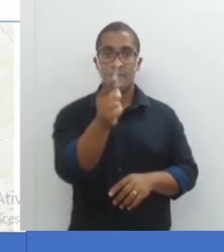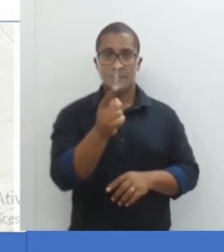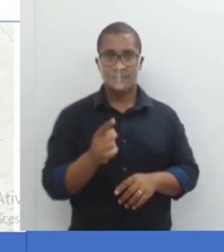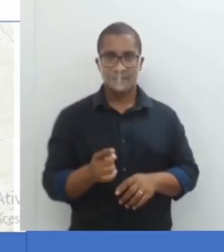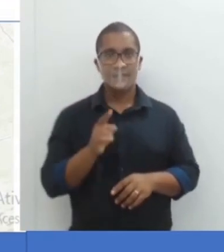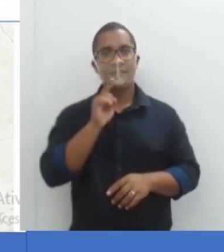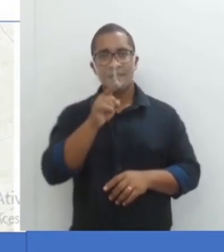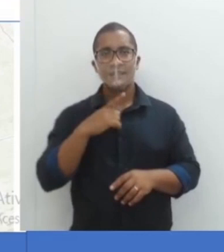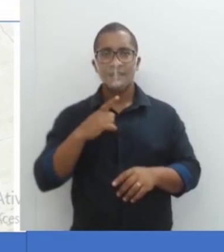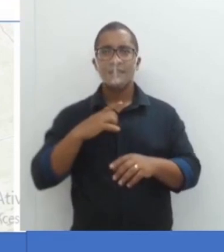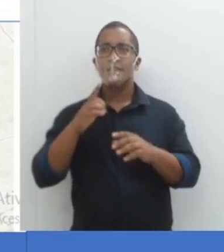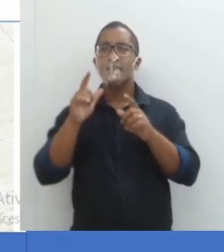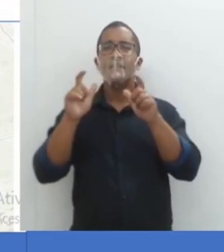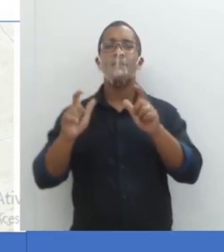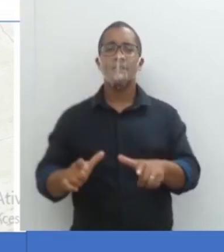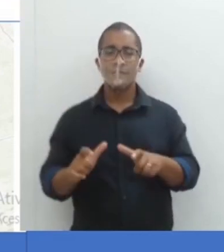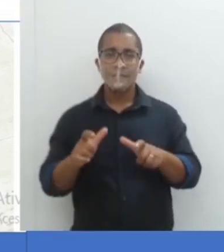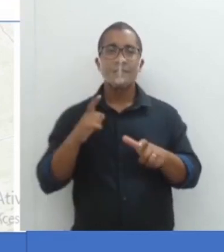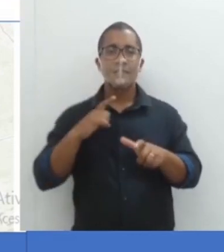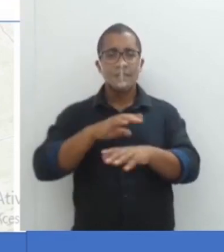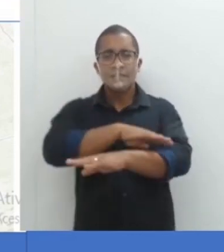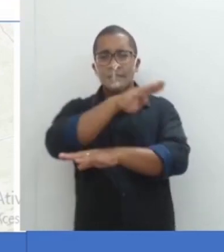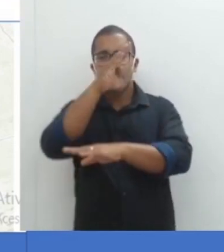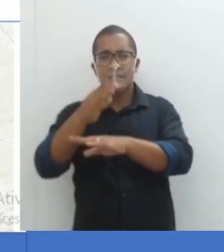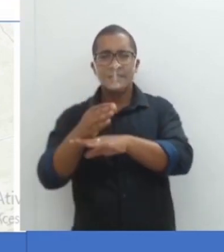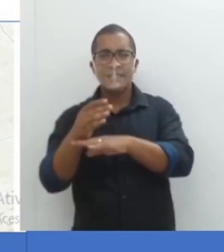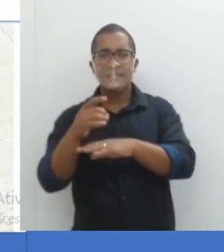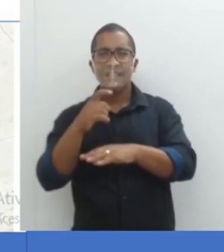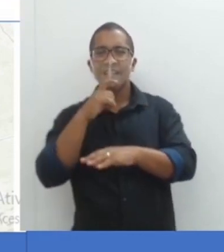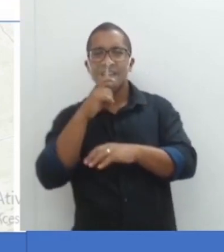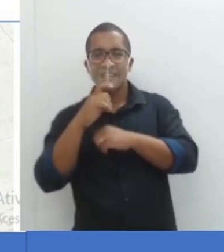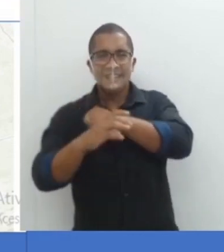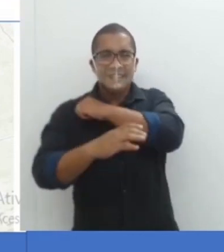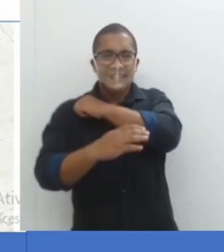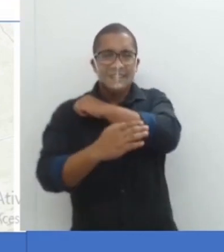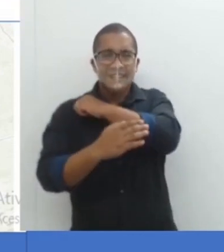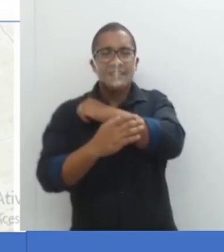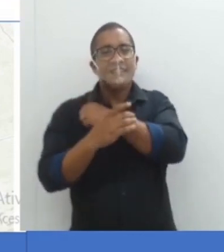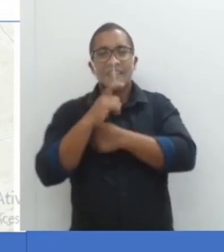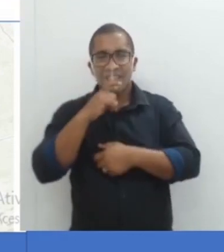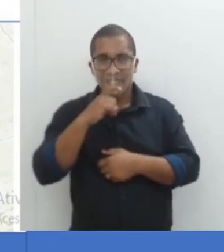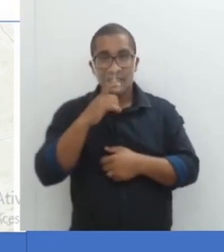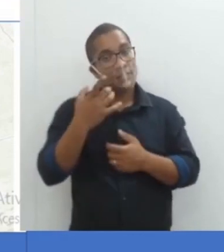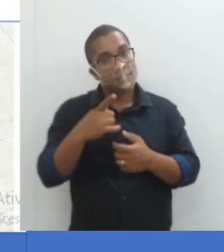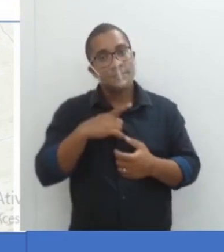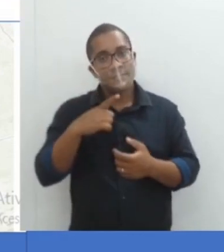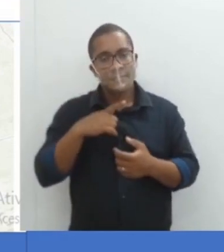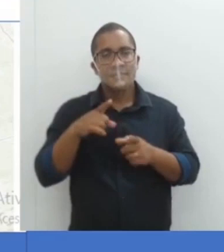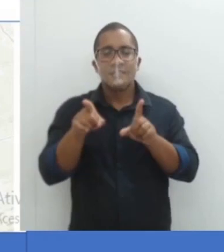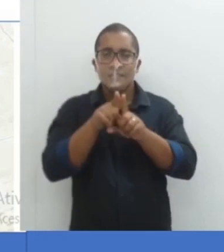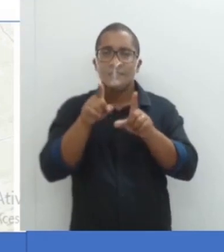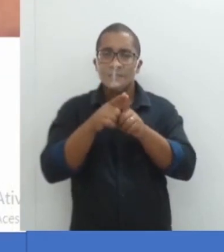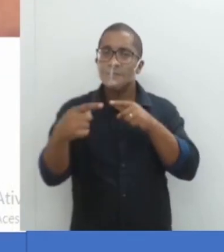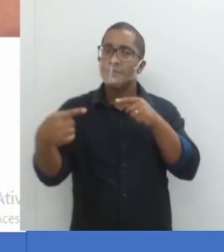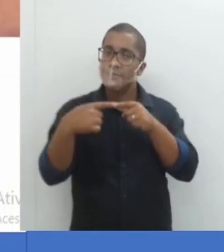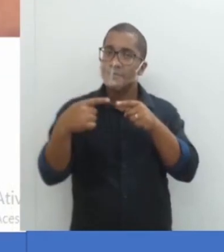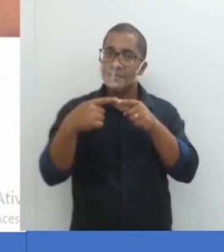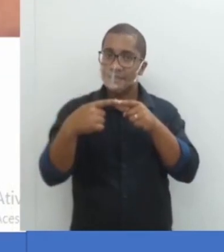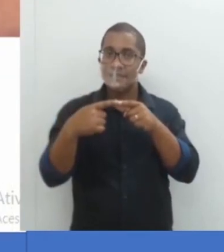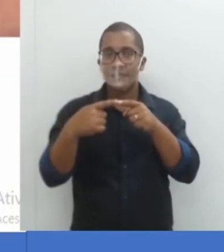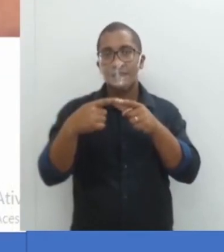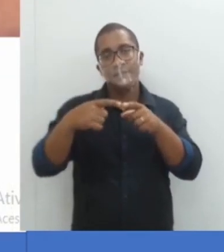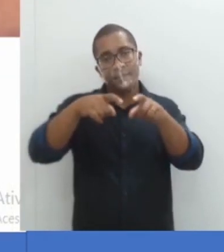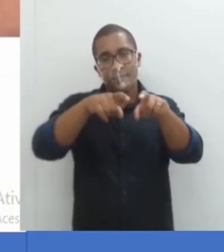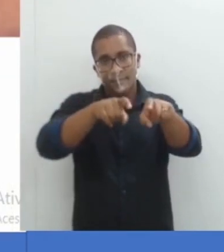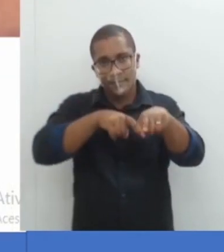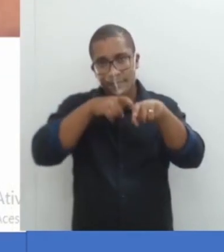na Serra da Inveja, uma serra que tem o nome Serra da Inveja, e vive também da agricultura, né?